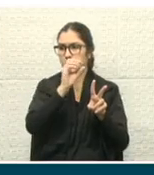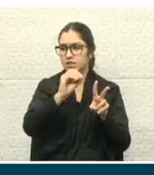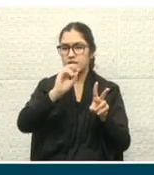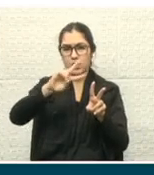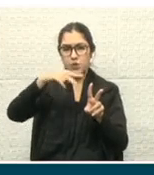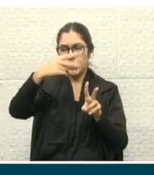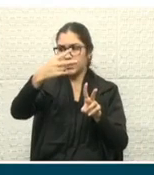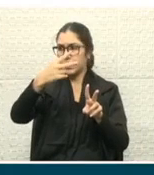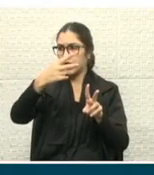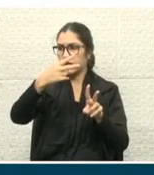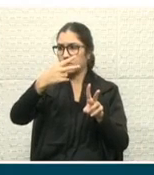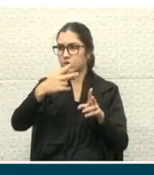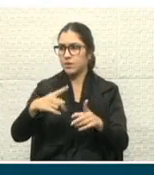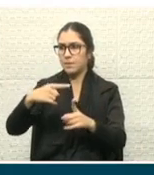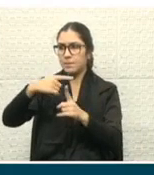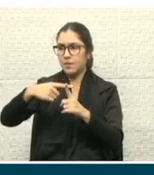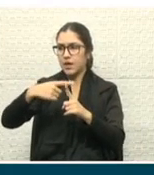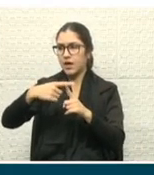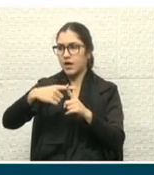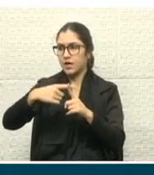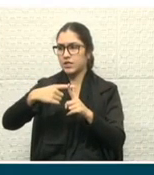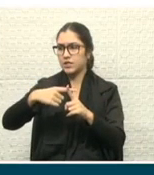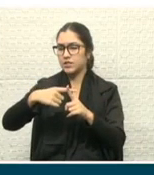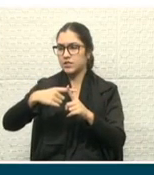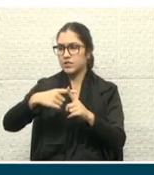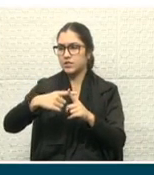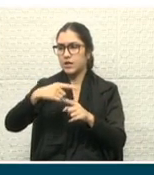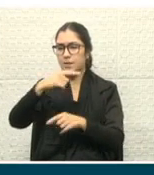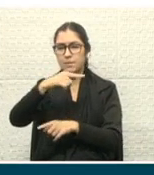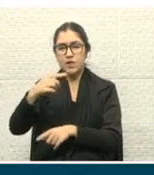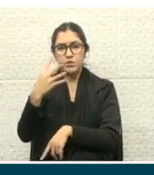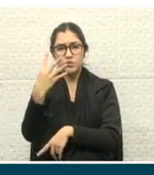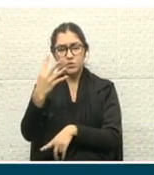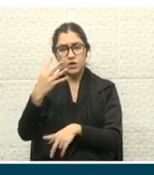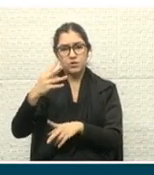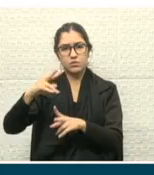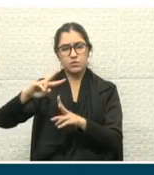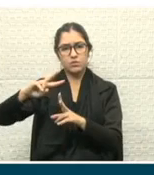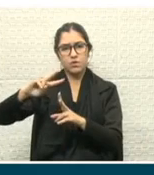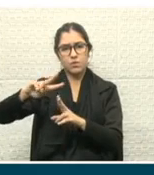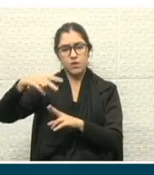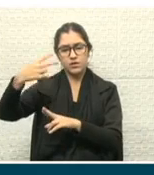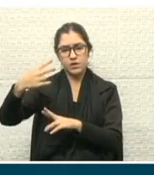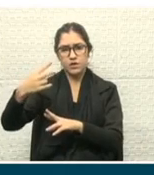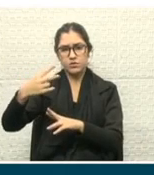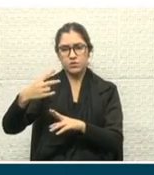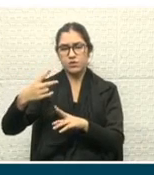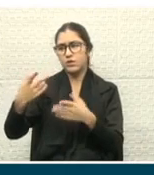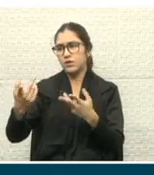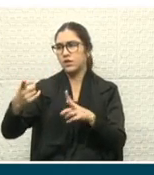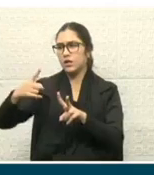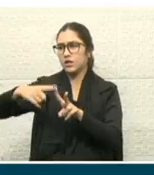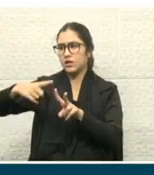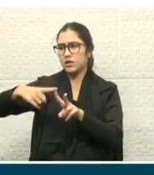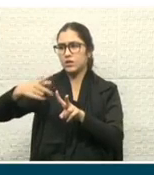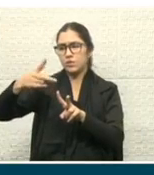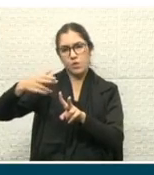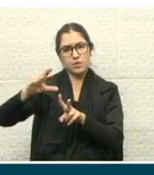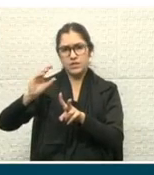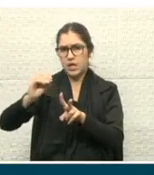ao quadrado mais menos 4 ao quadrado. 0 ao quadrado igual a